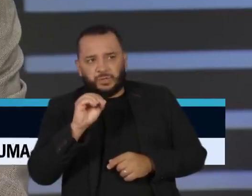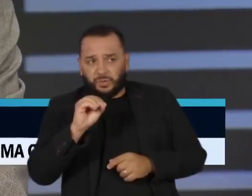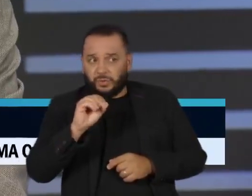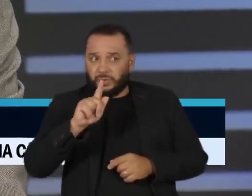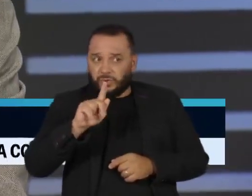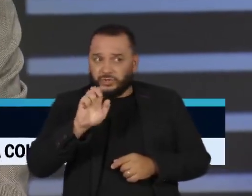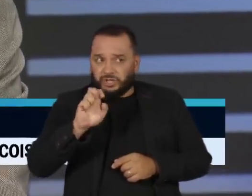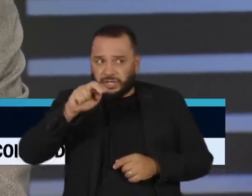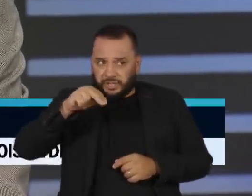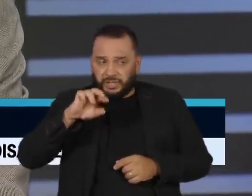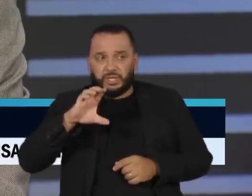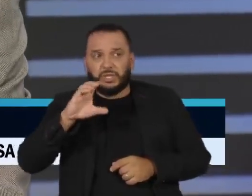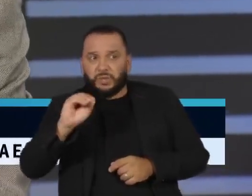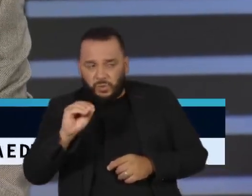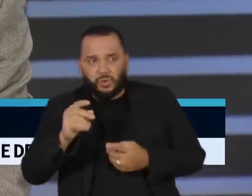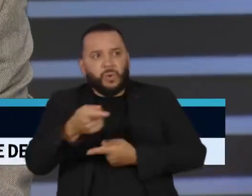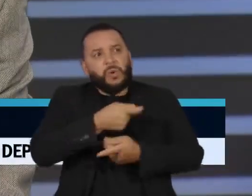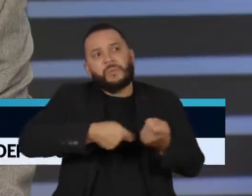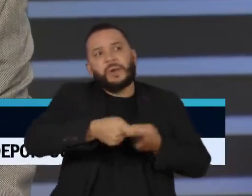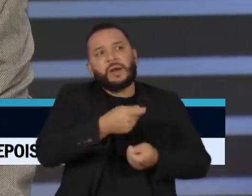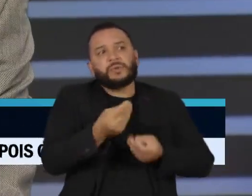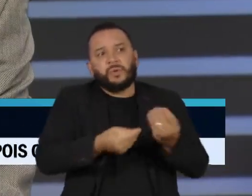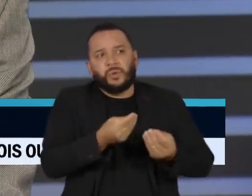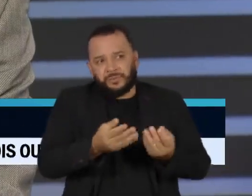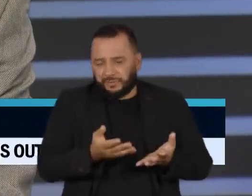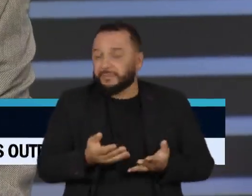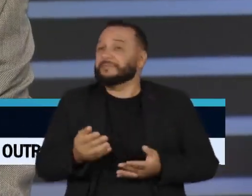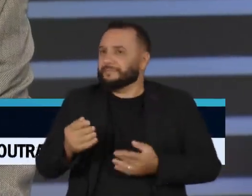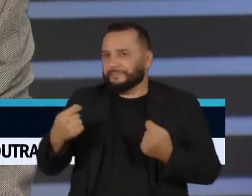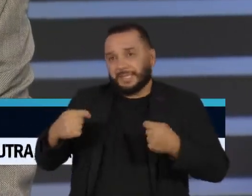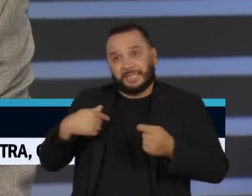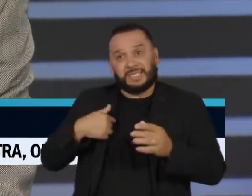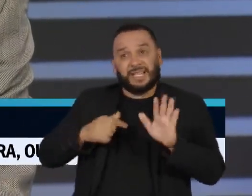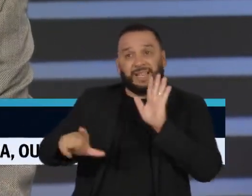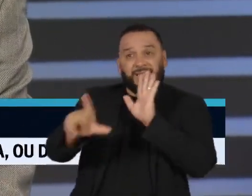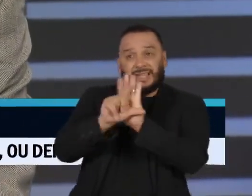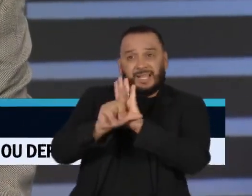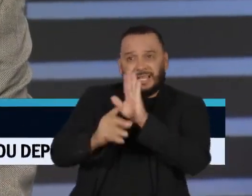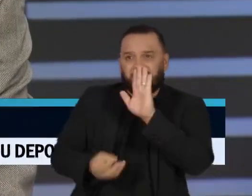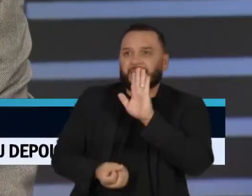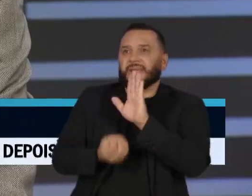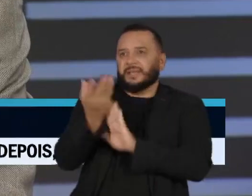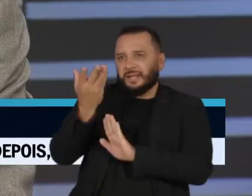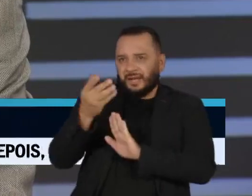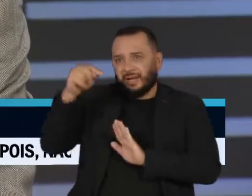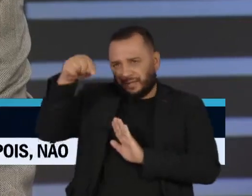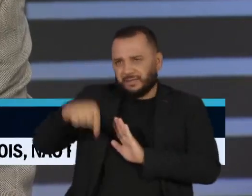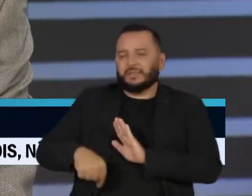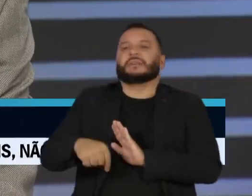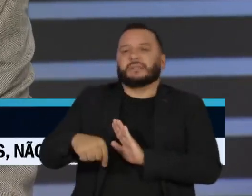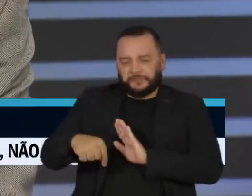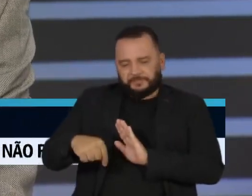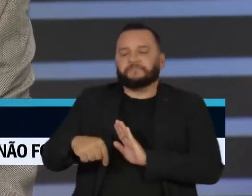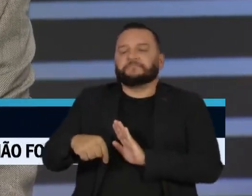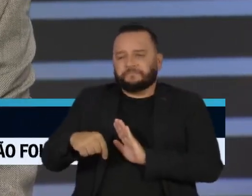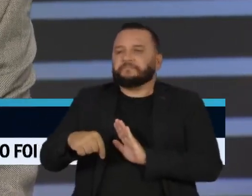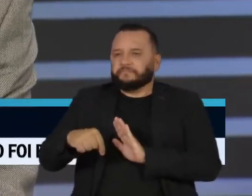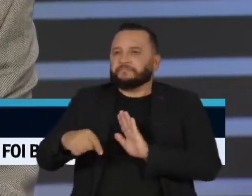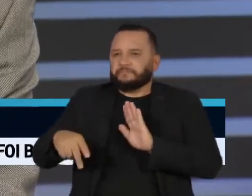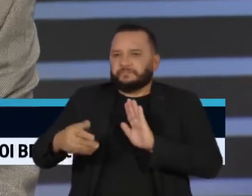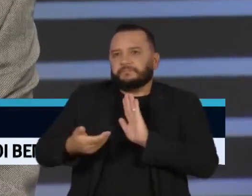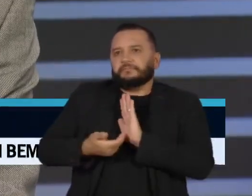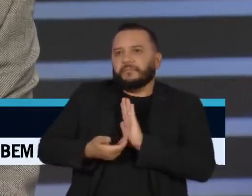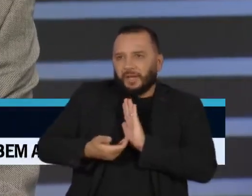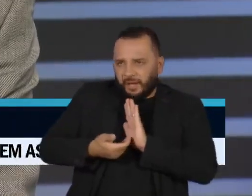crédito de carbono é uma coisa que você precisa ter uma regulamentação disso na câmera né no Parlamento precisa regular isso